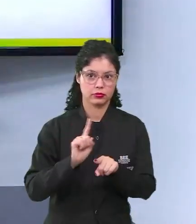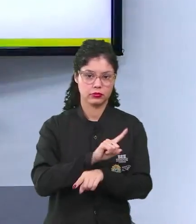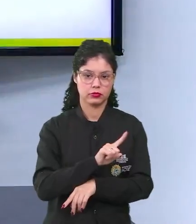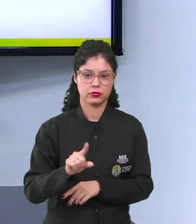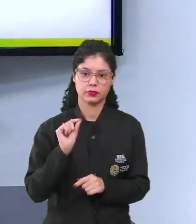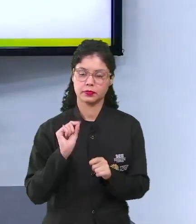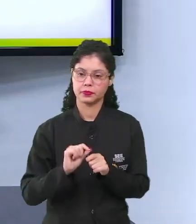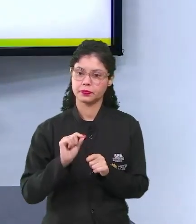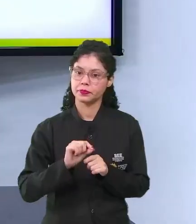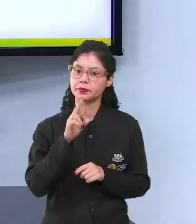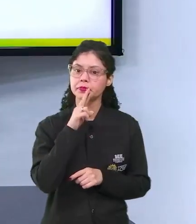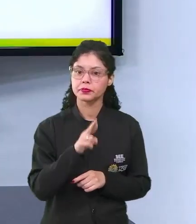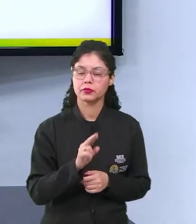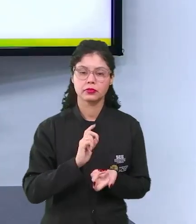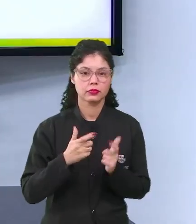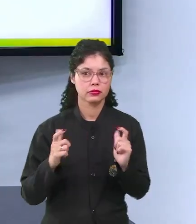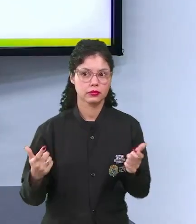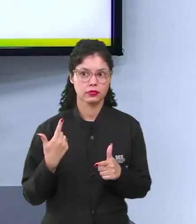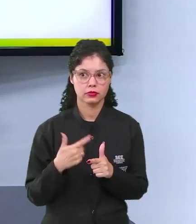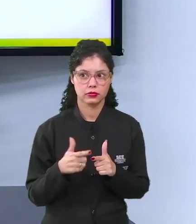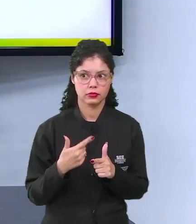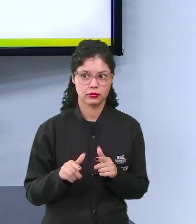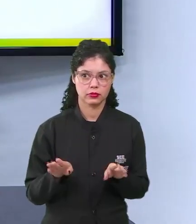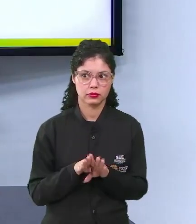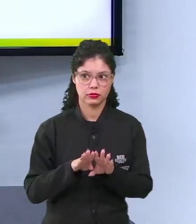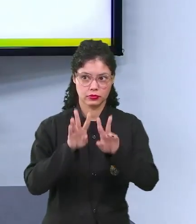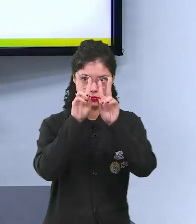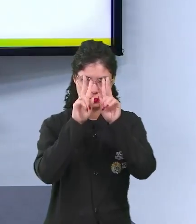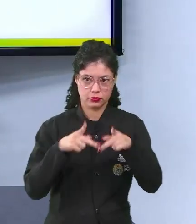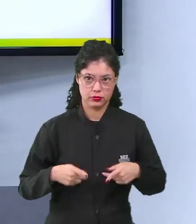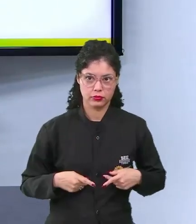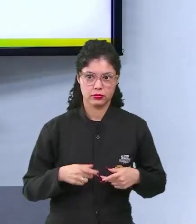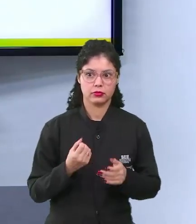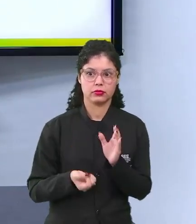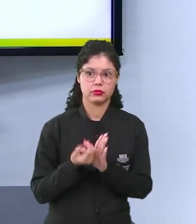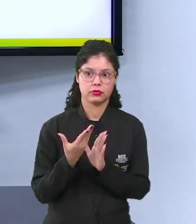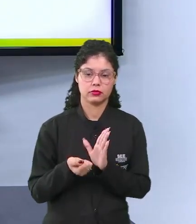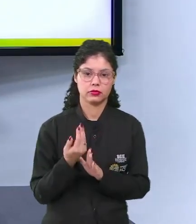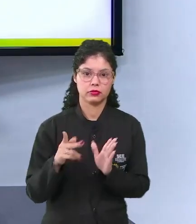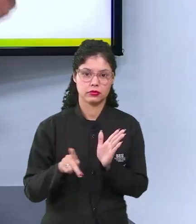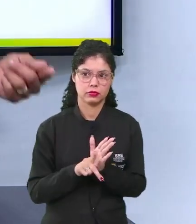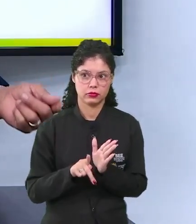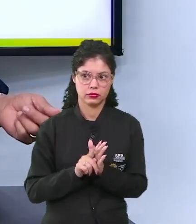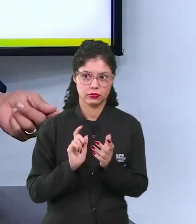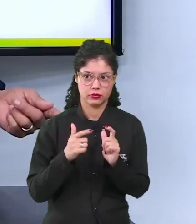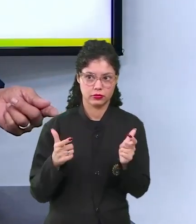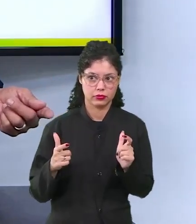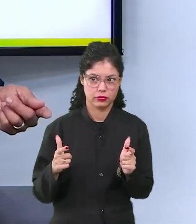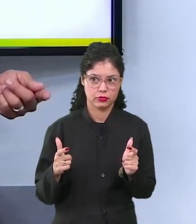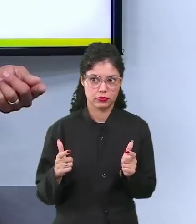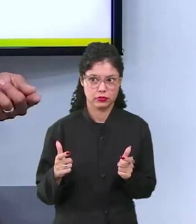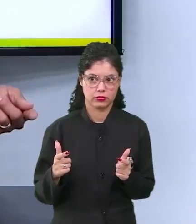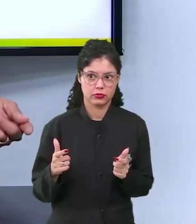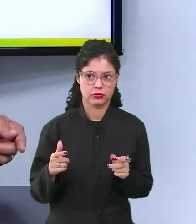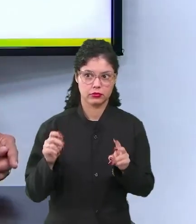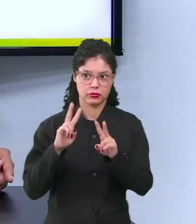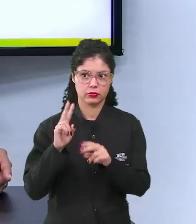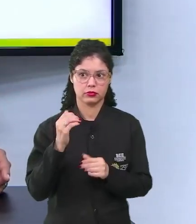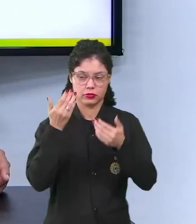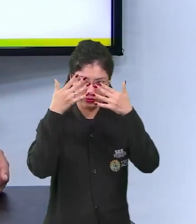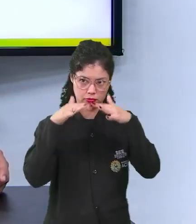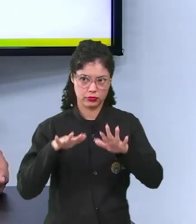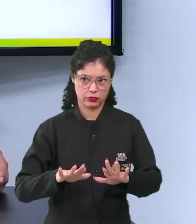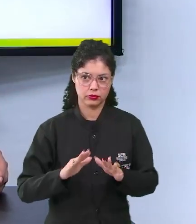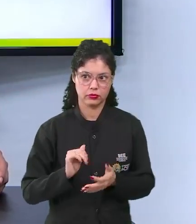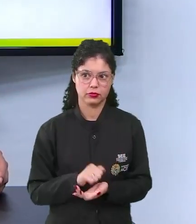não resolveu os grandes problemas da humanidade, ainda criou um domínio tirânico sobre a natureza